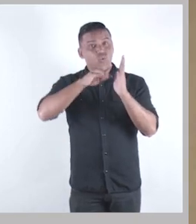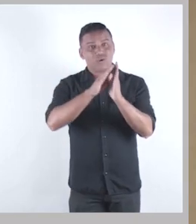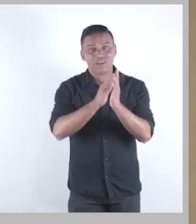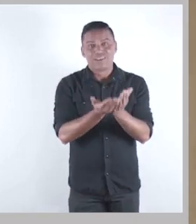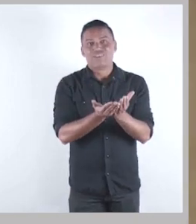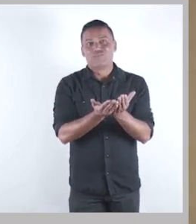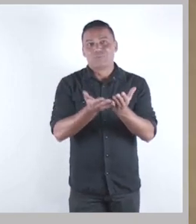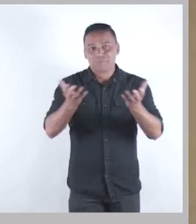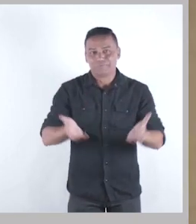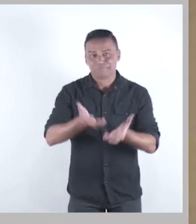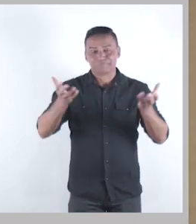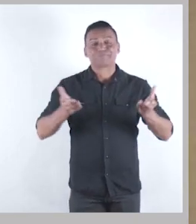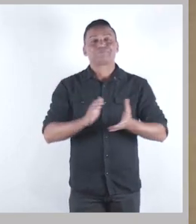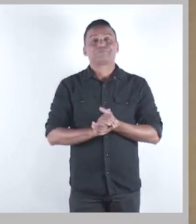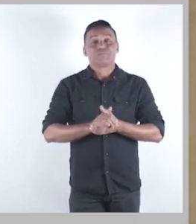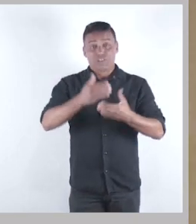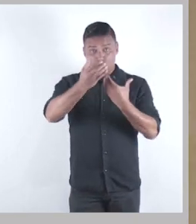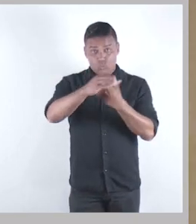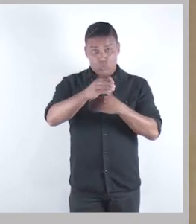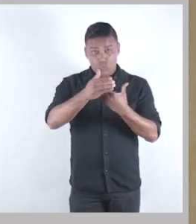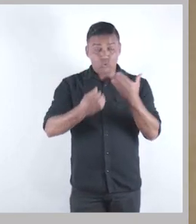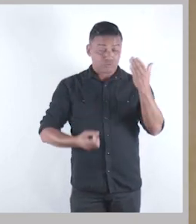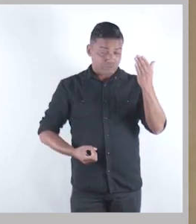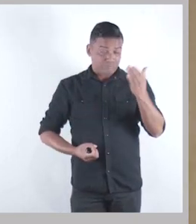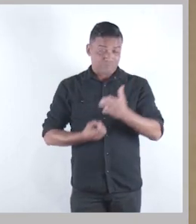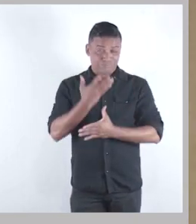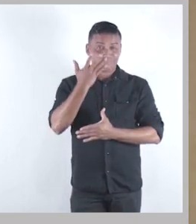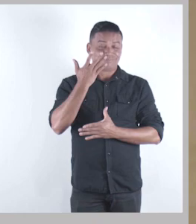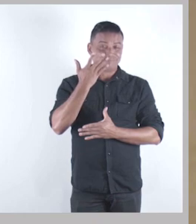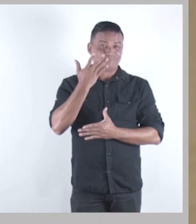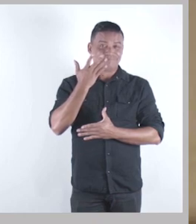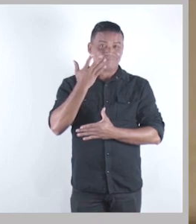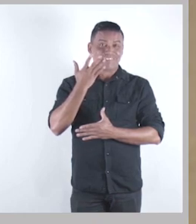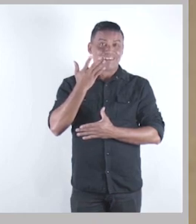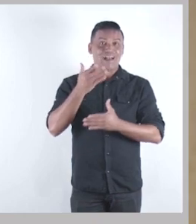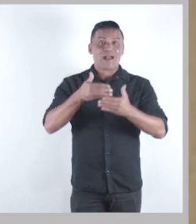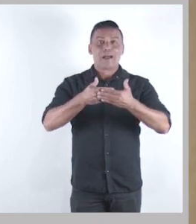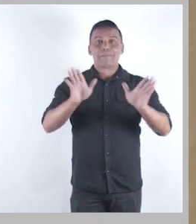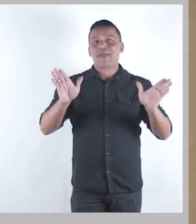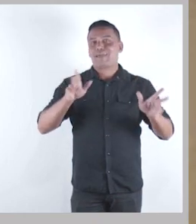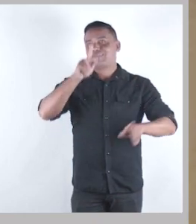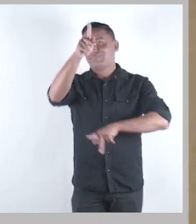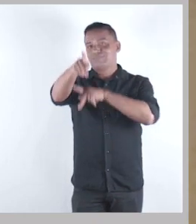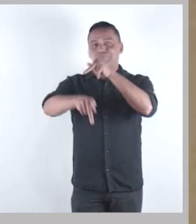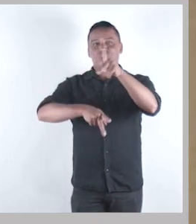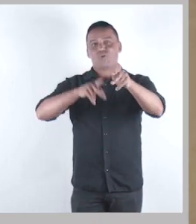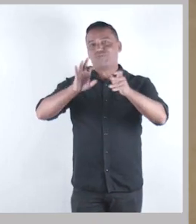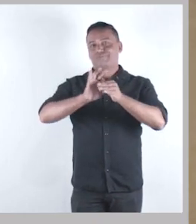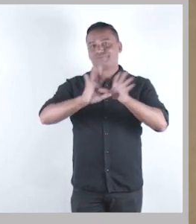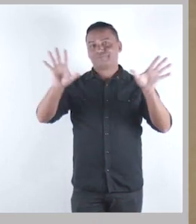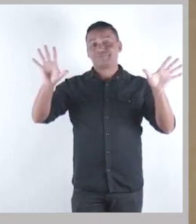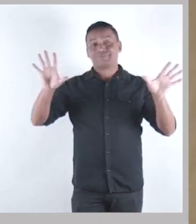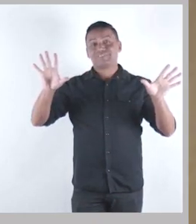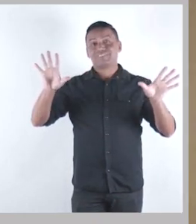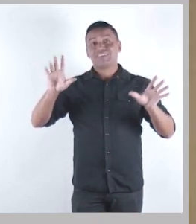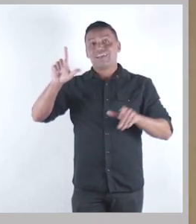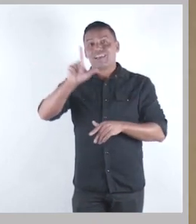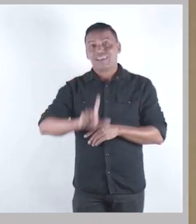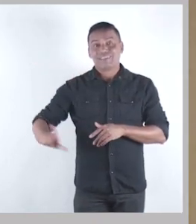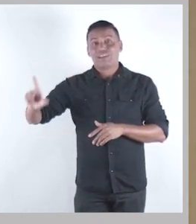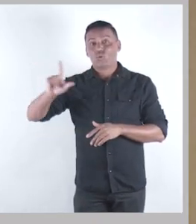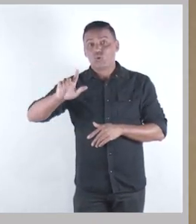além desse concurso, que alternava com este o outro, portanto, o outro era aberto ao público em geral, que era um concurso de literatura infantil,